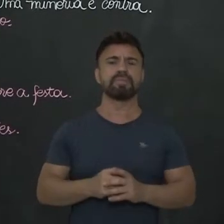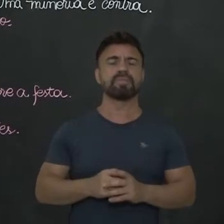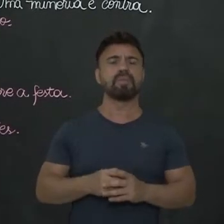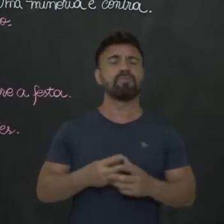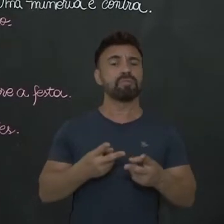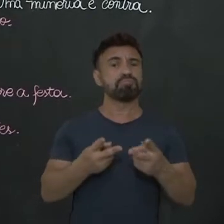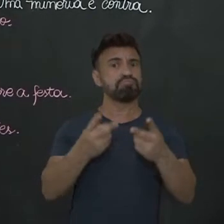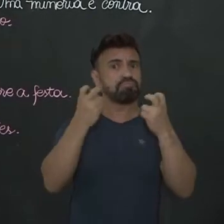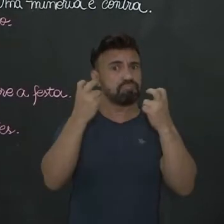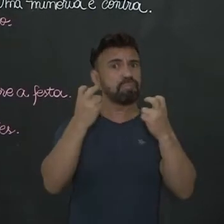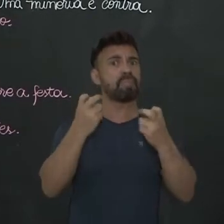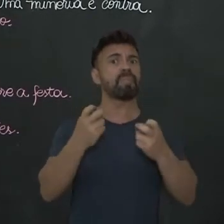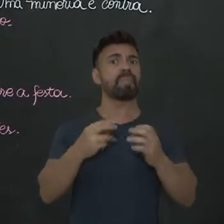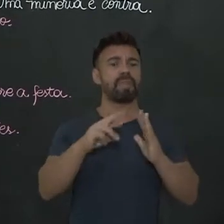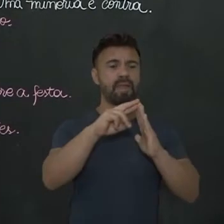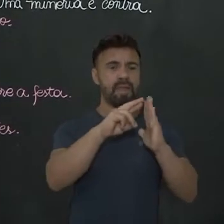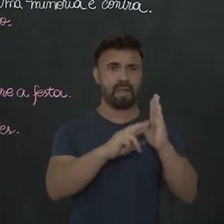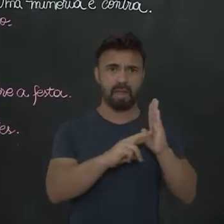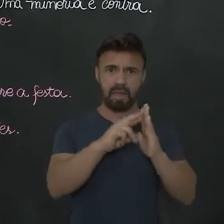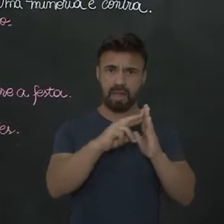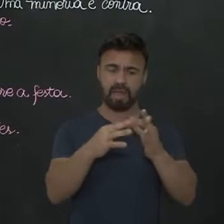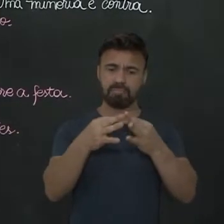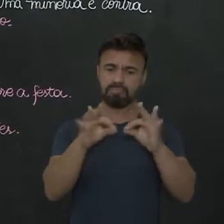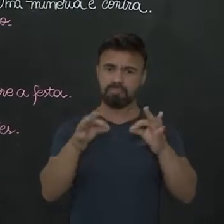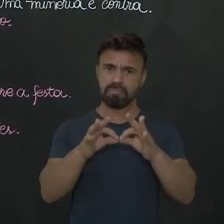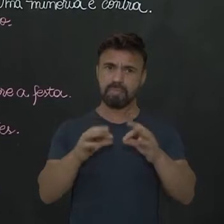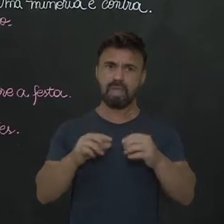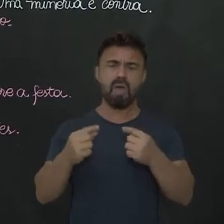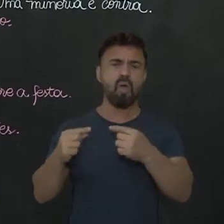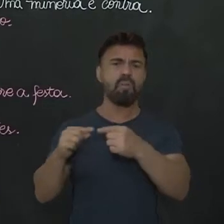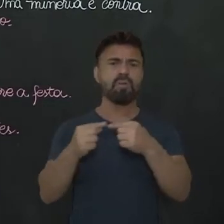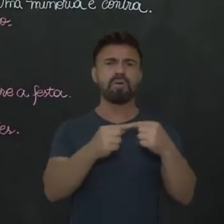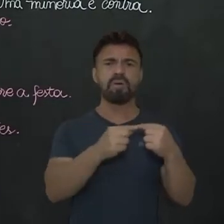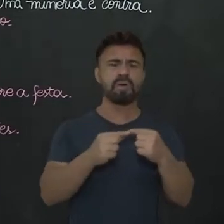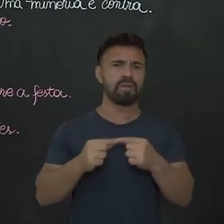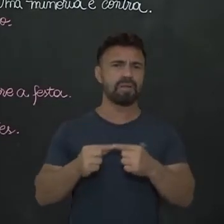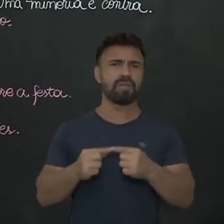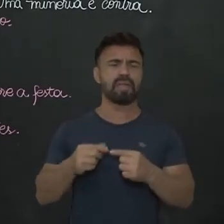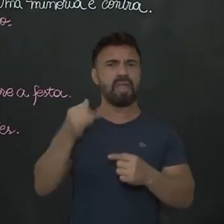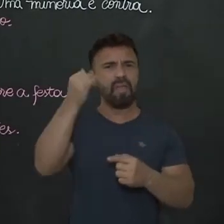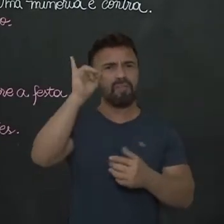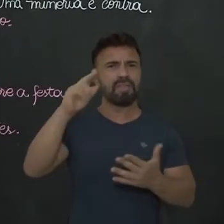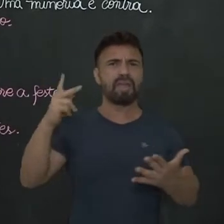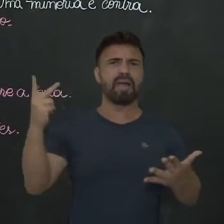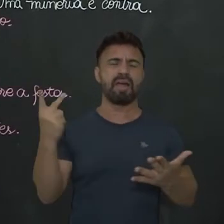escritos. Então fique atento às regras, analise sintaticamente as construções, para não cometer nenhum